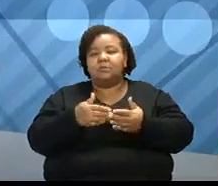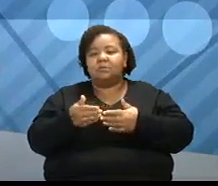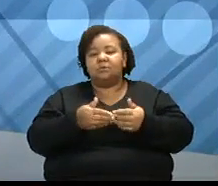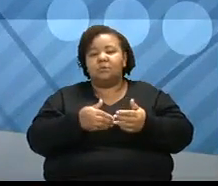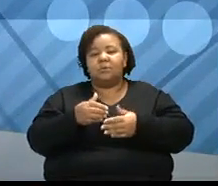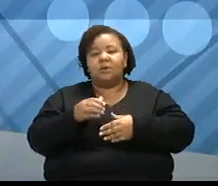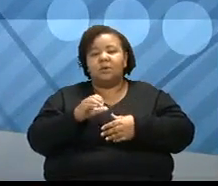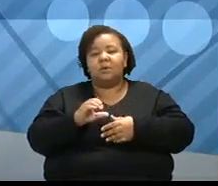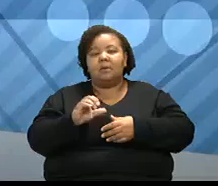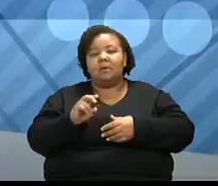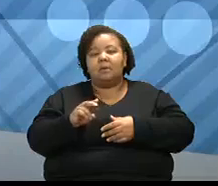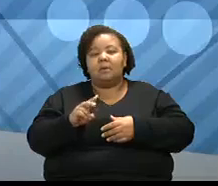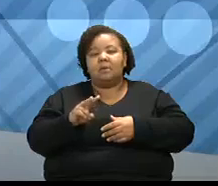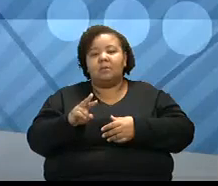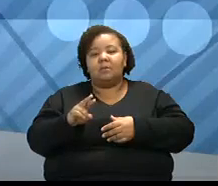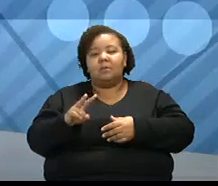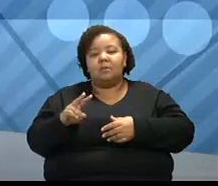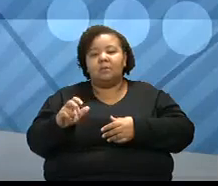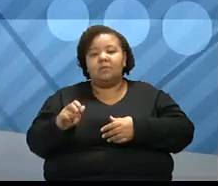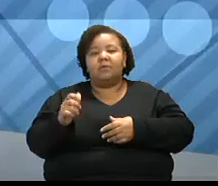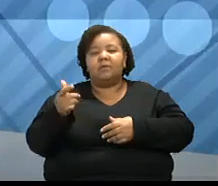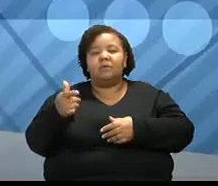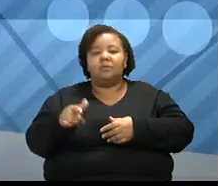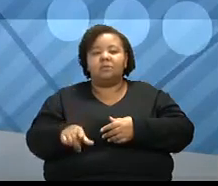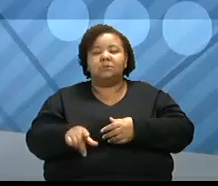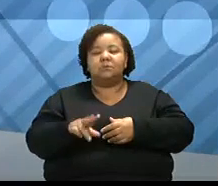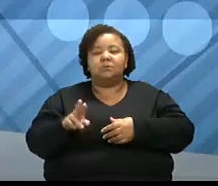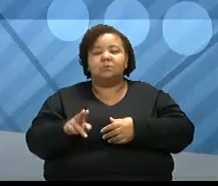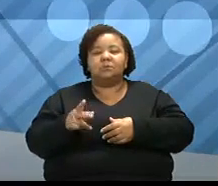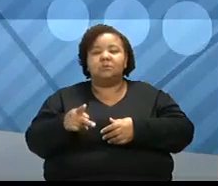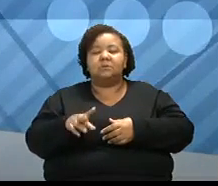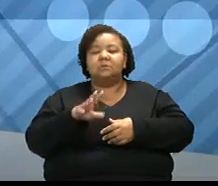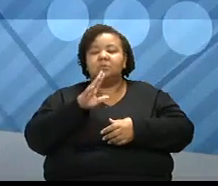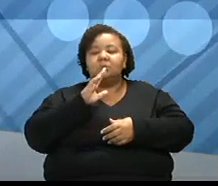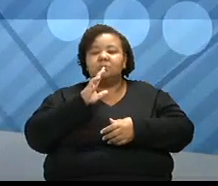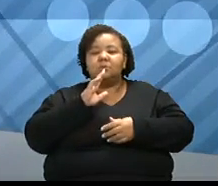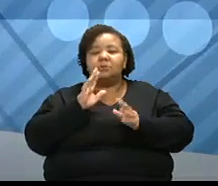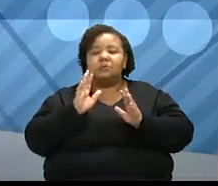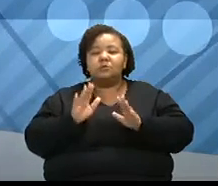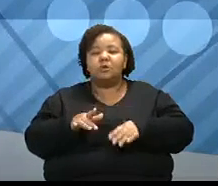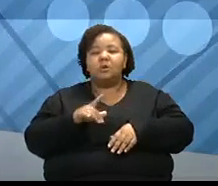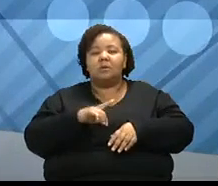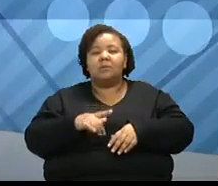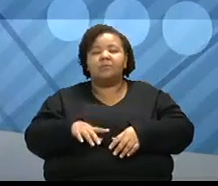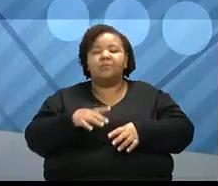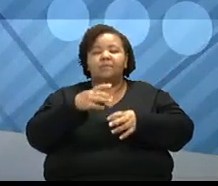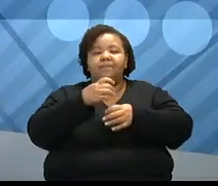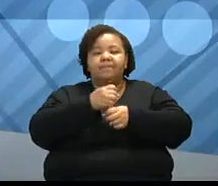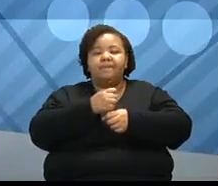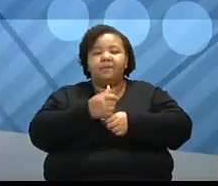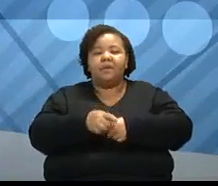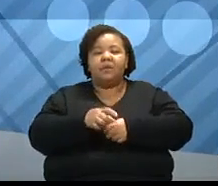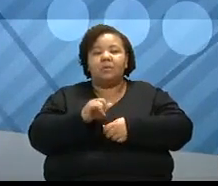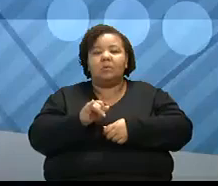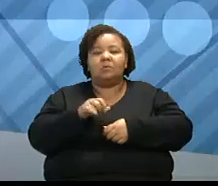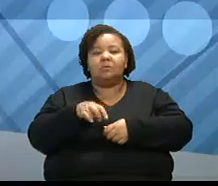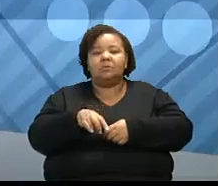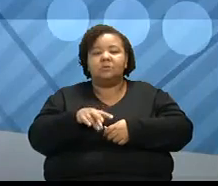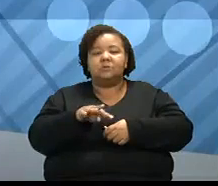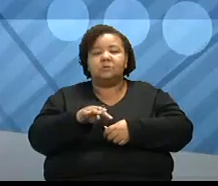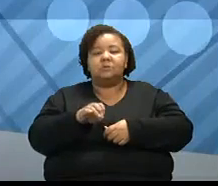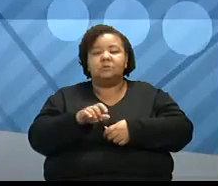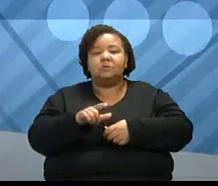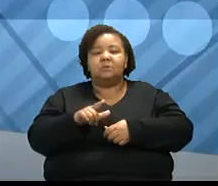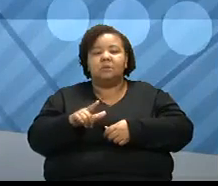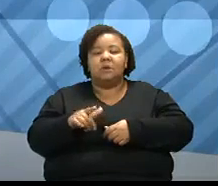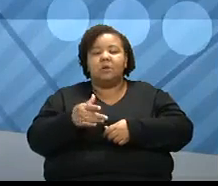no espaço, eu consigo recorrer aos conhecimentos que eu já tenho, ao cálculo de integral de uma variável, integral